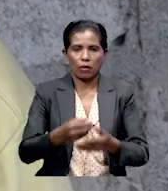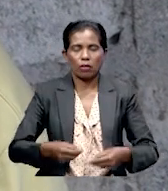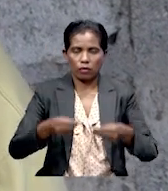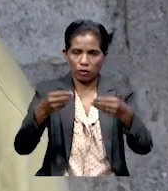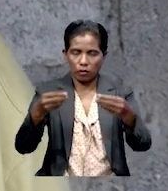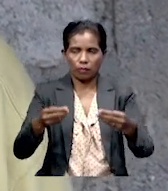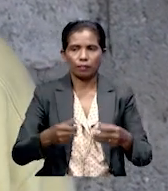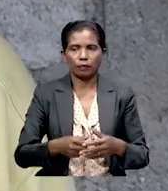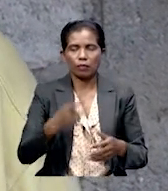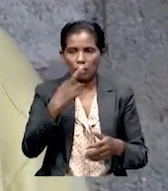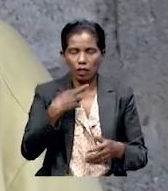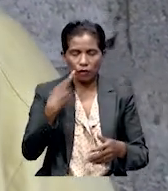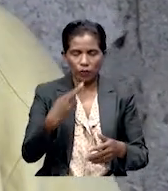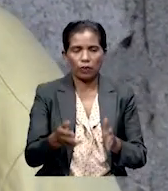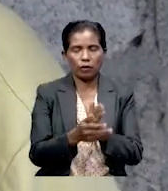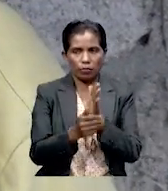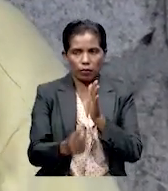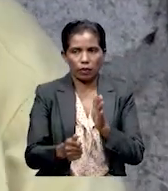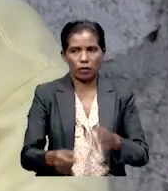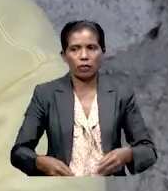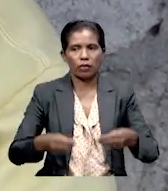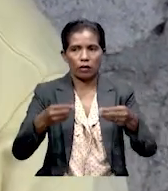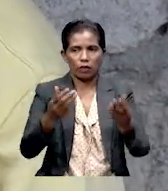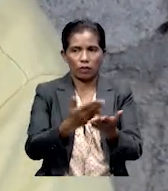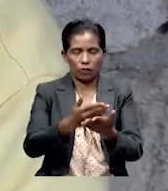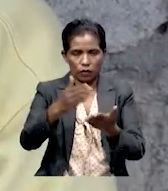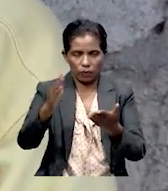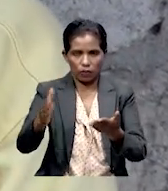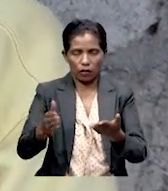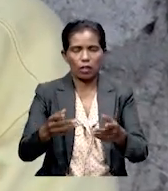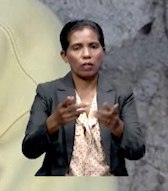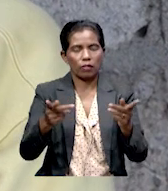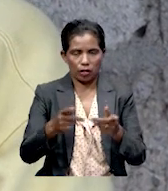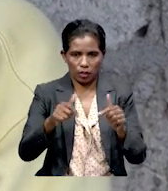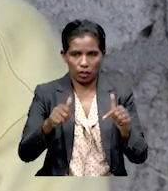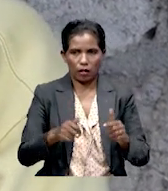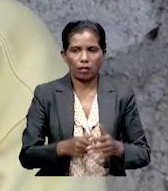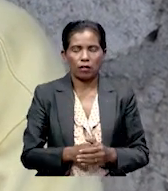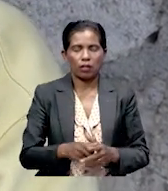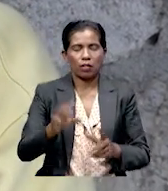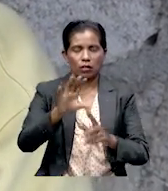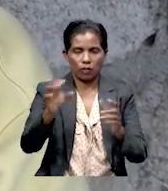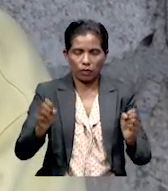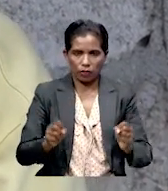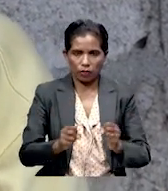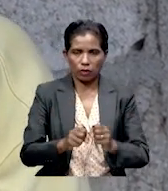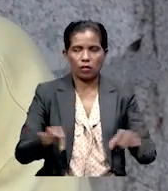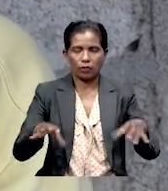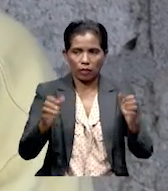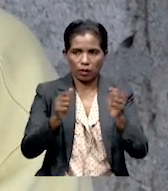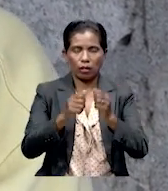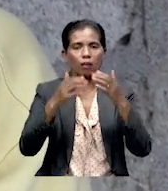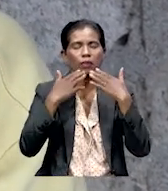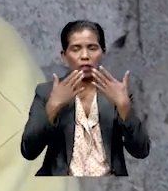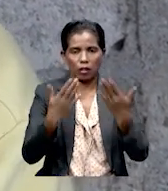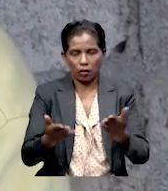es fos, o mina se ne lor va in fahe va e fati na ne, Yusef Suku correna. A tua carre se ret